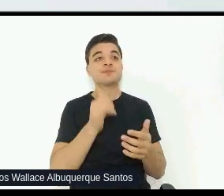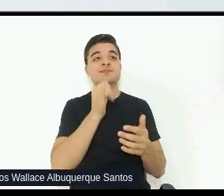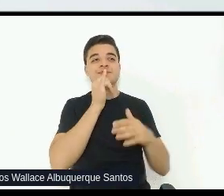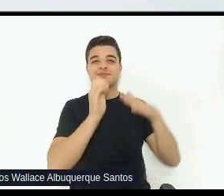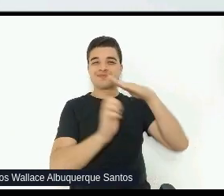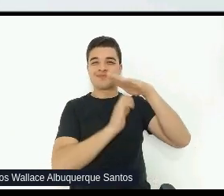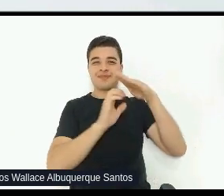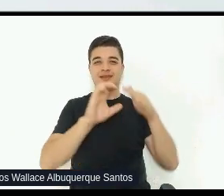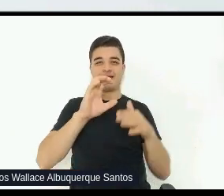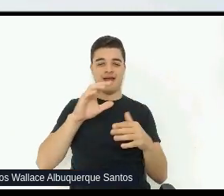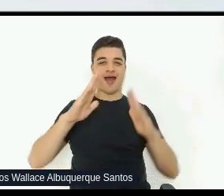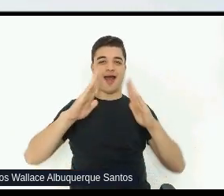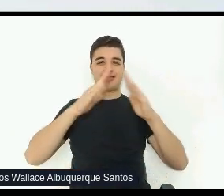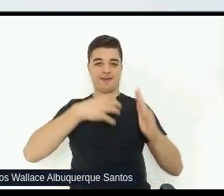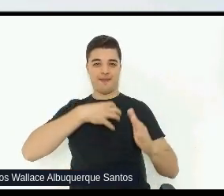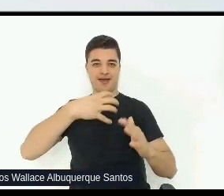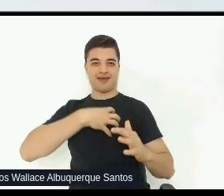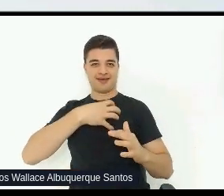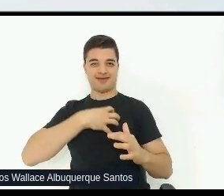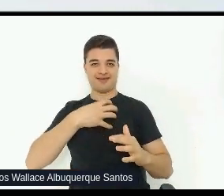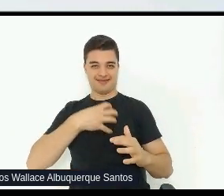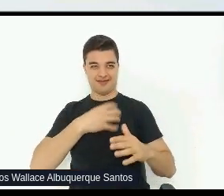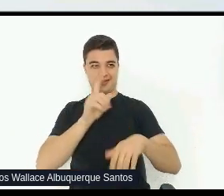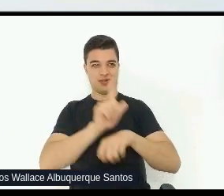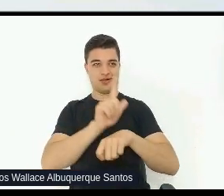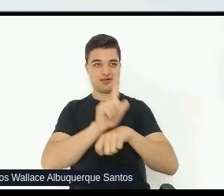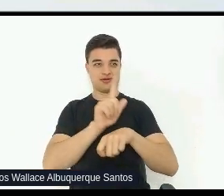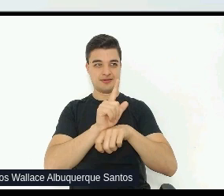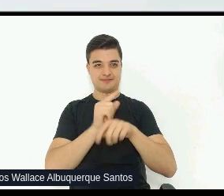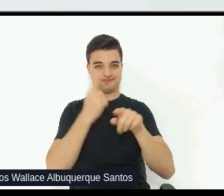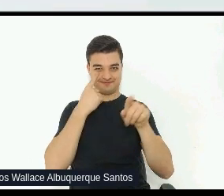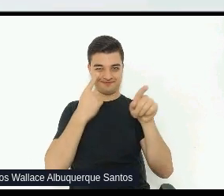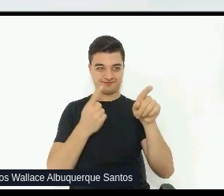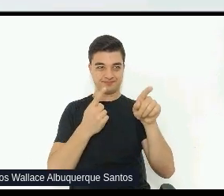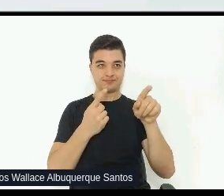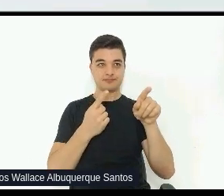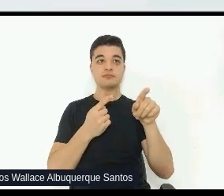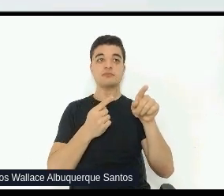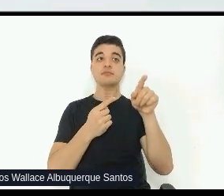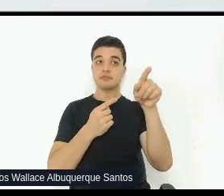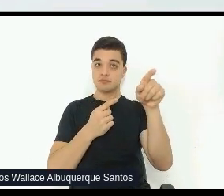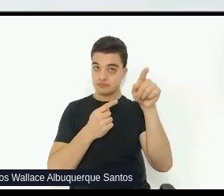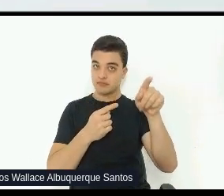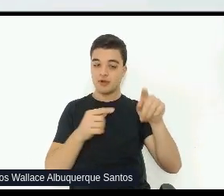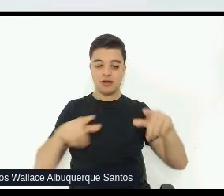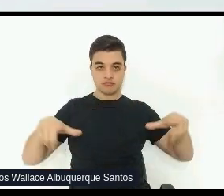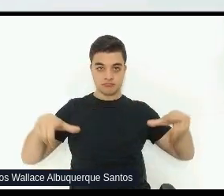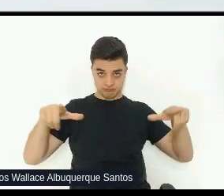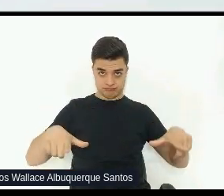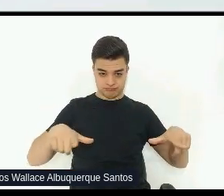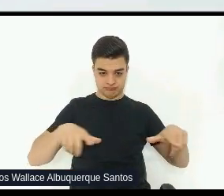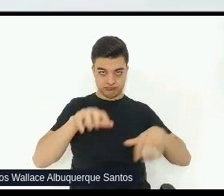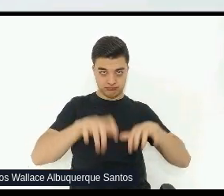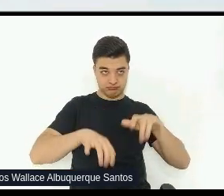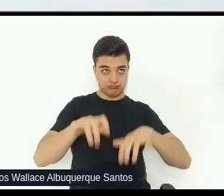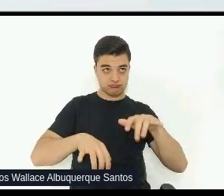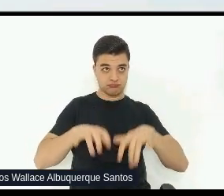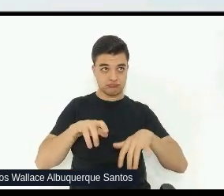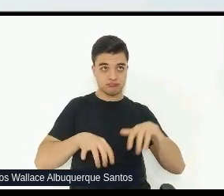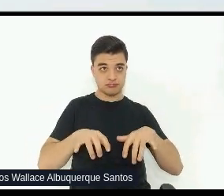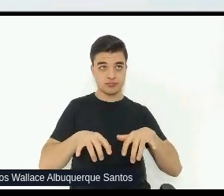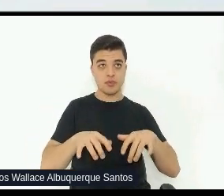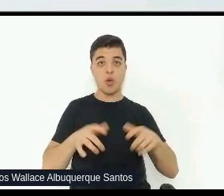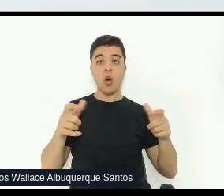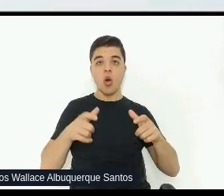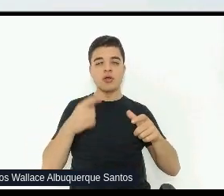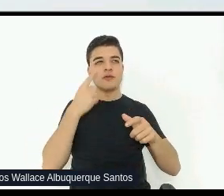visível aqui no Compre por toda a loja. Então, eu sei que exatamente o foco do meu teclado está em cima desse botão aqui do